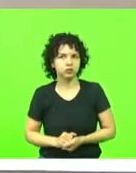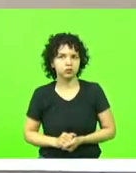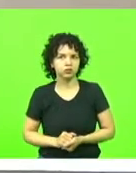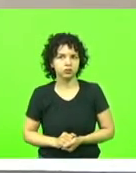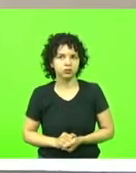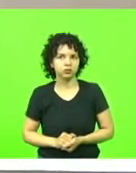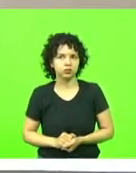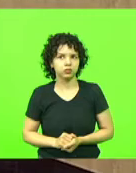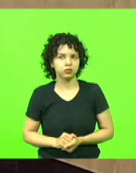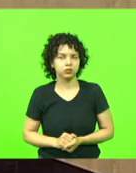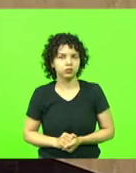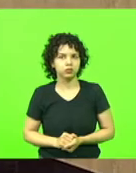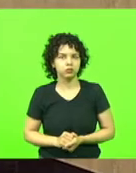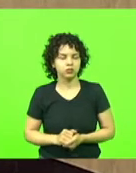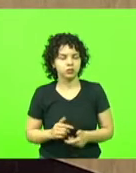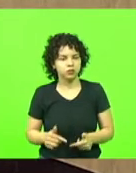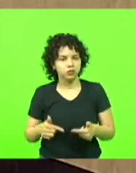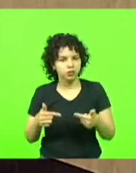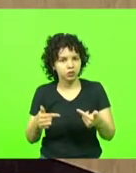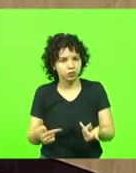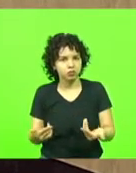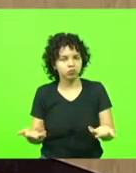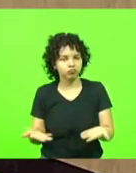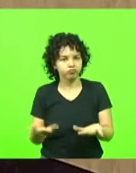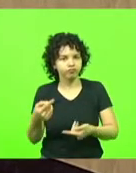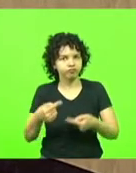iniciativa de trazer esse debate.